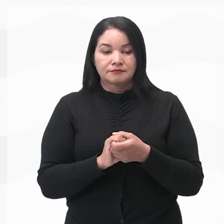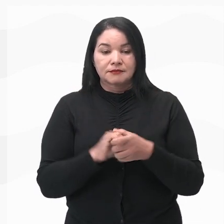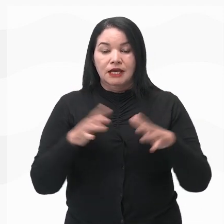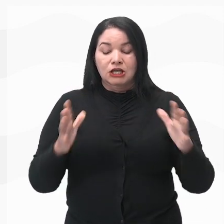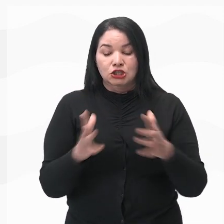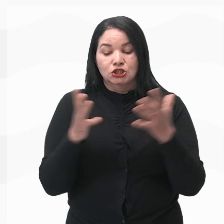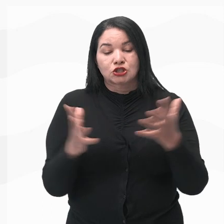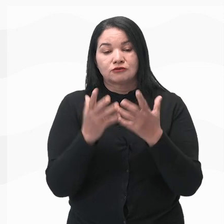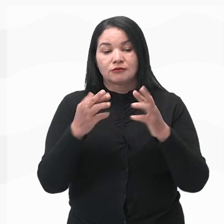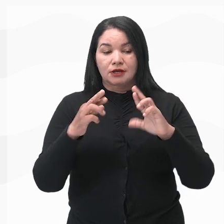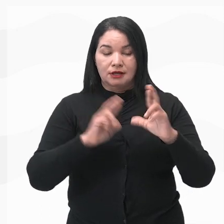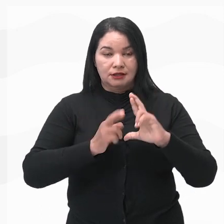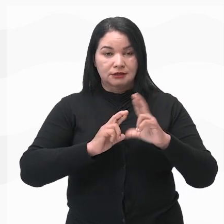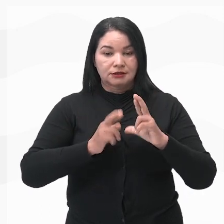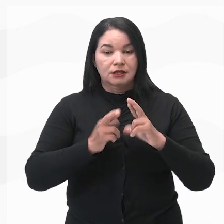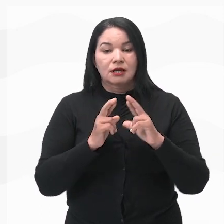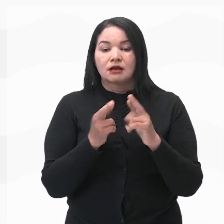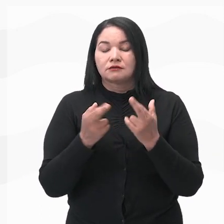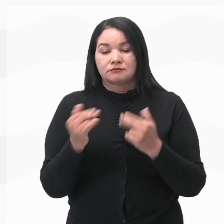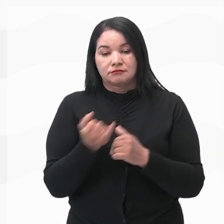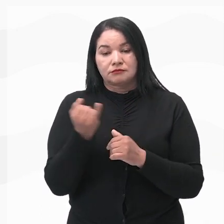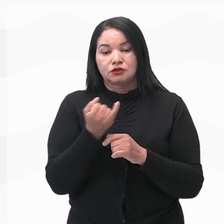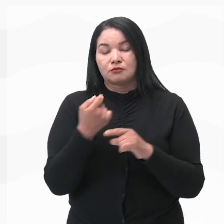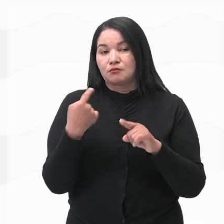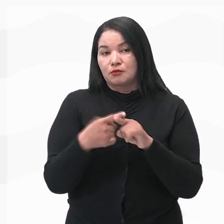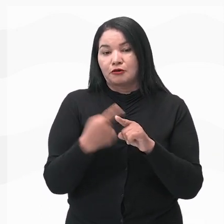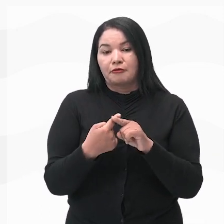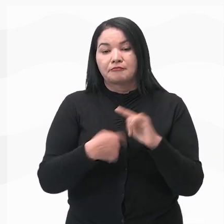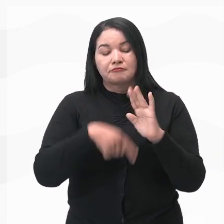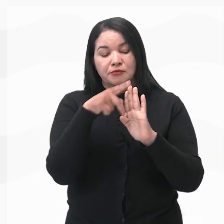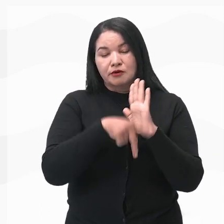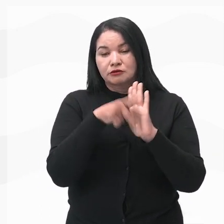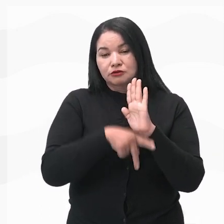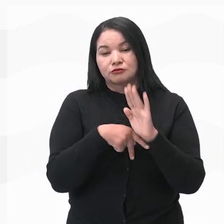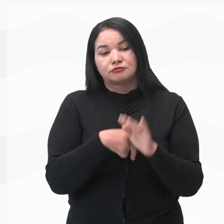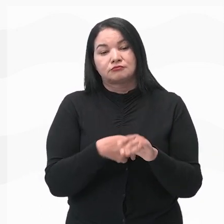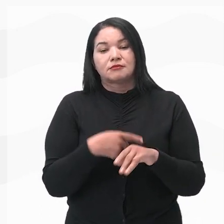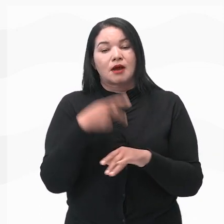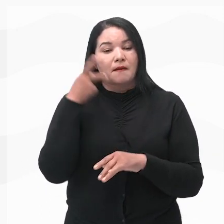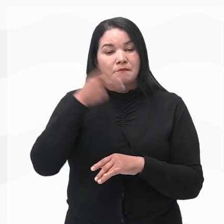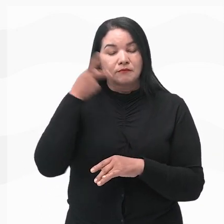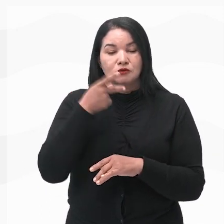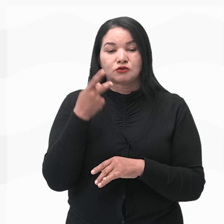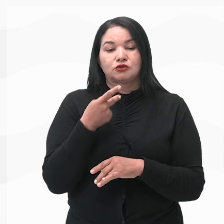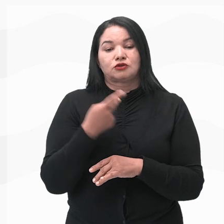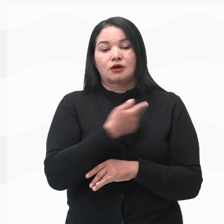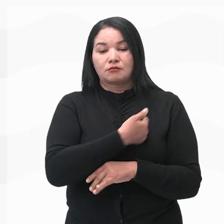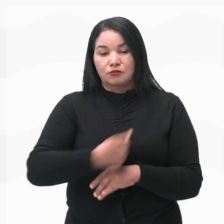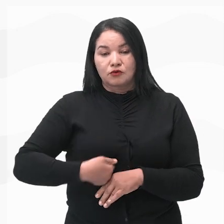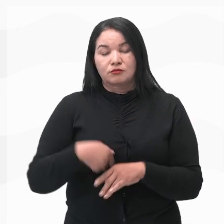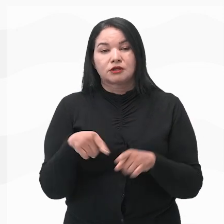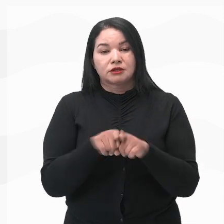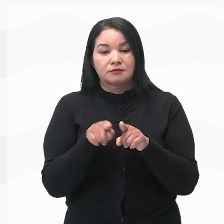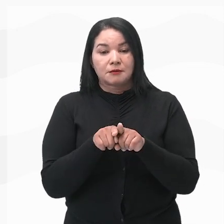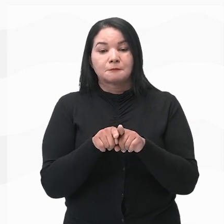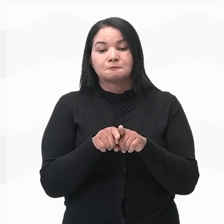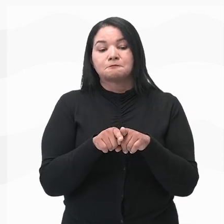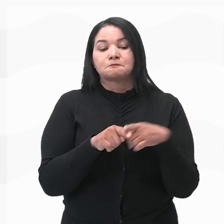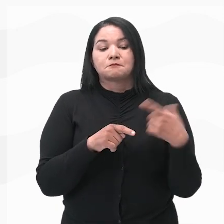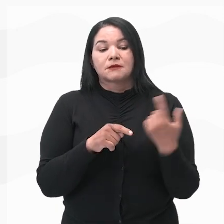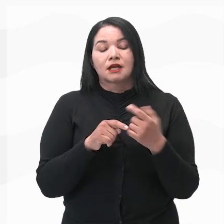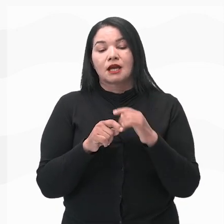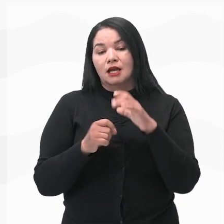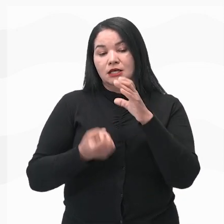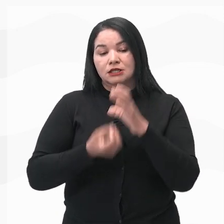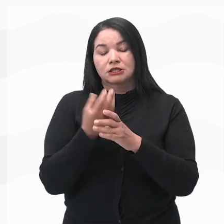reciclagem, né? Então, implementar políticas públicas que incentivem, né, a indústria da reciclagem e